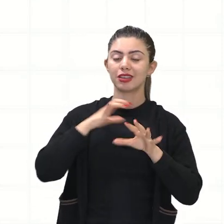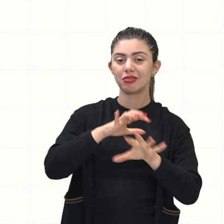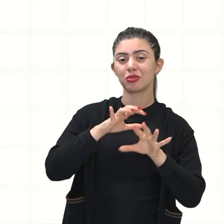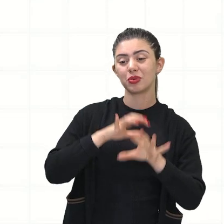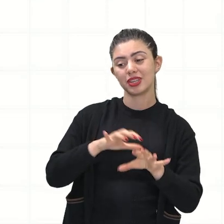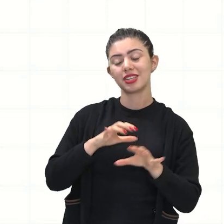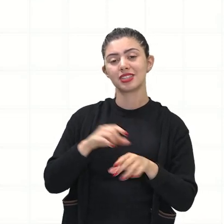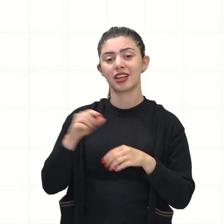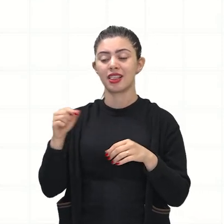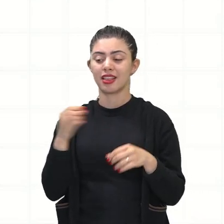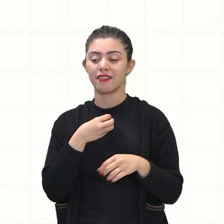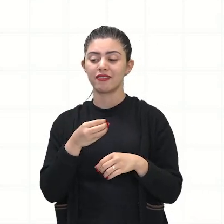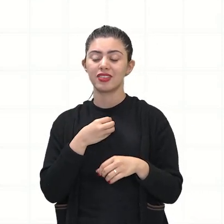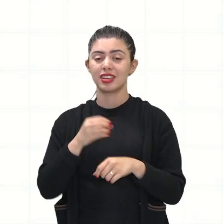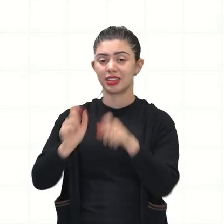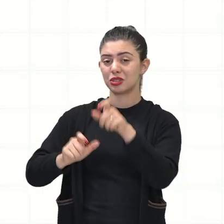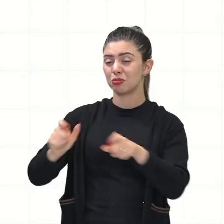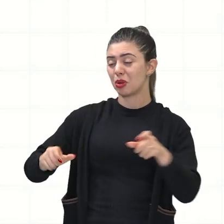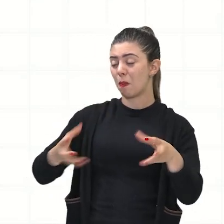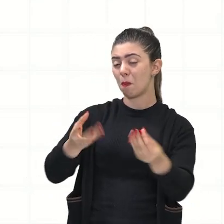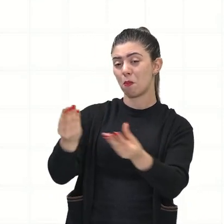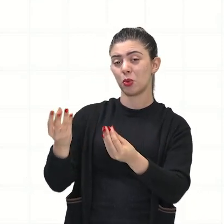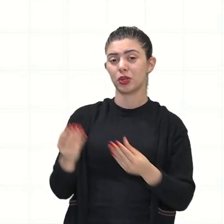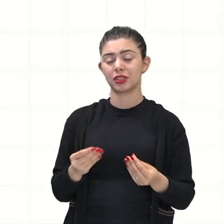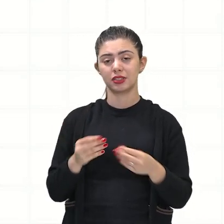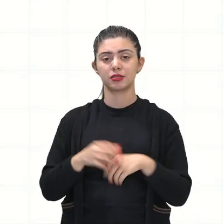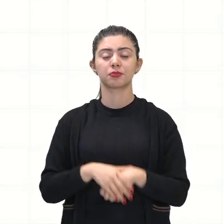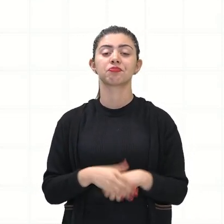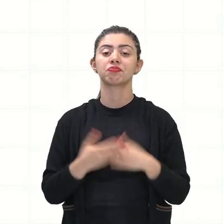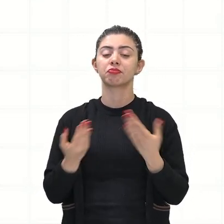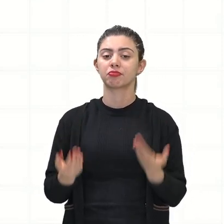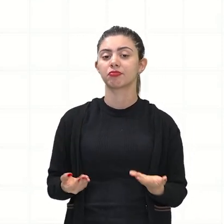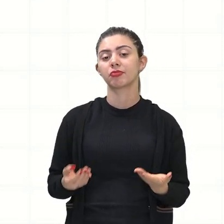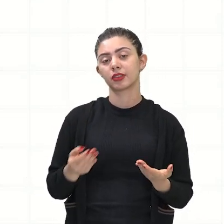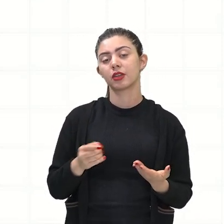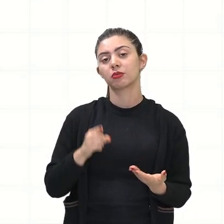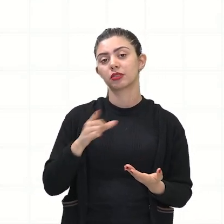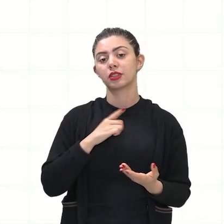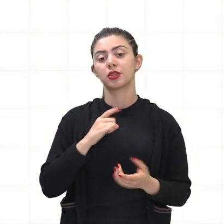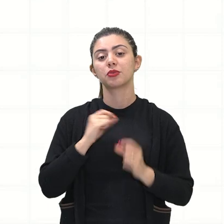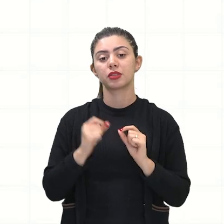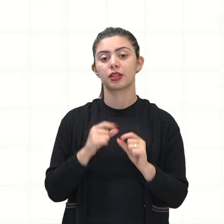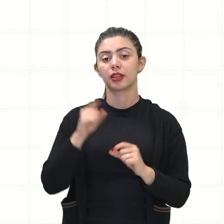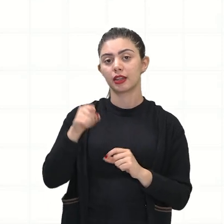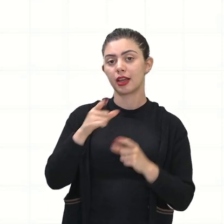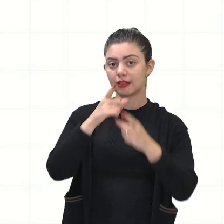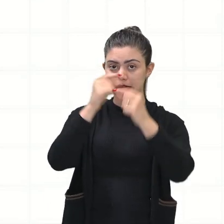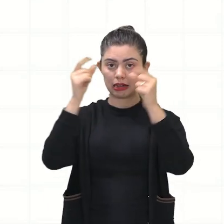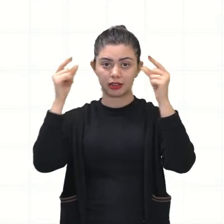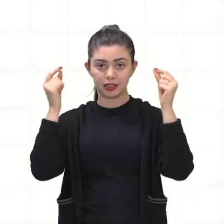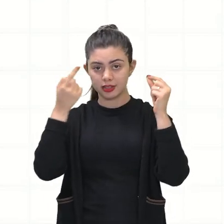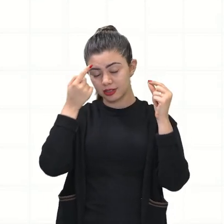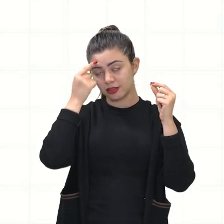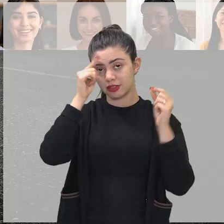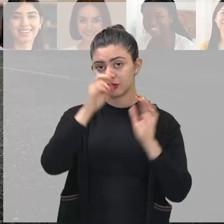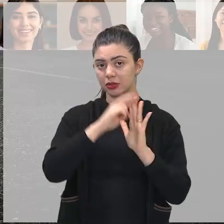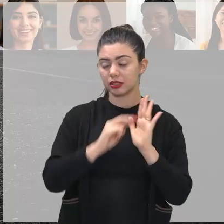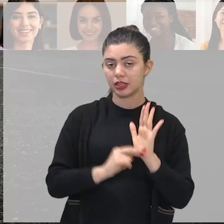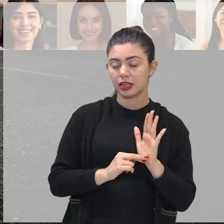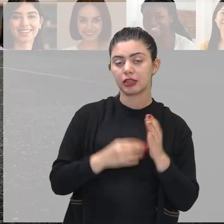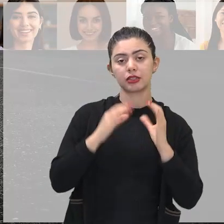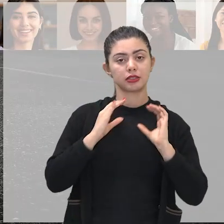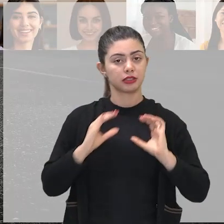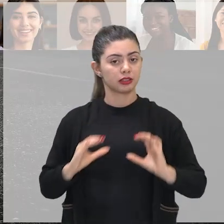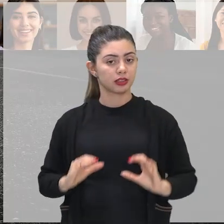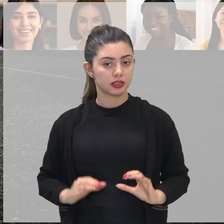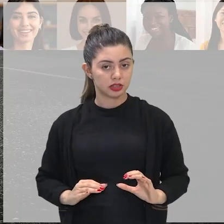de várias e várias pessoas. Então, essa ideia de polis grega, essa ideia de cidadania,